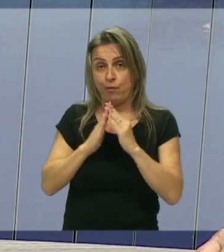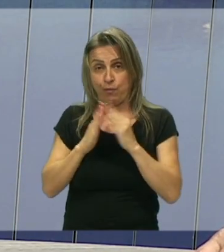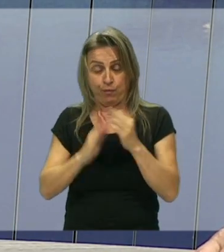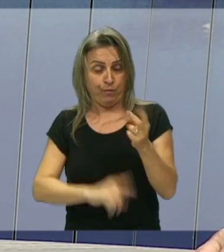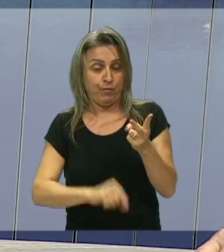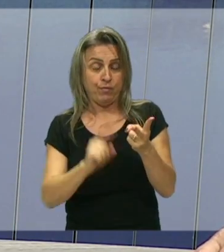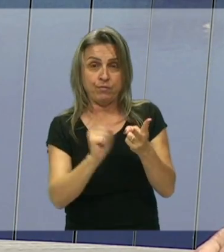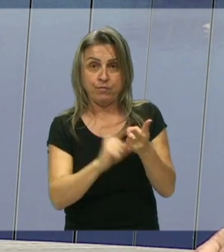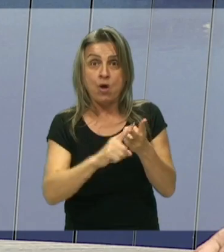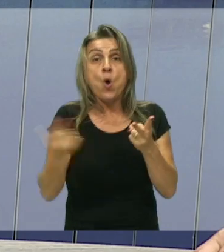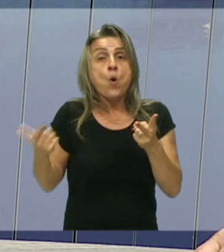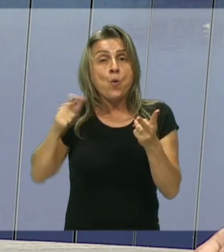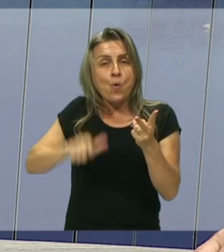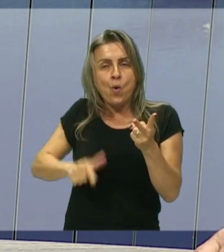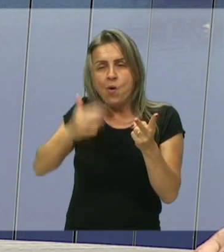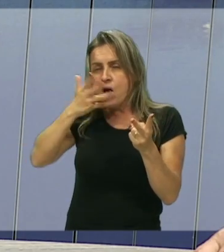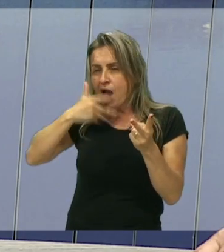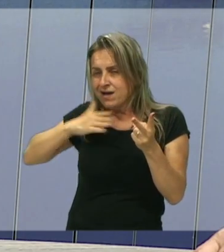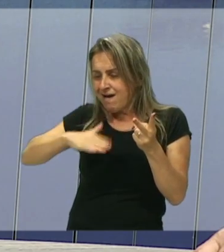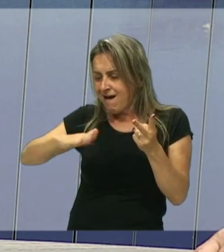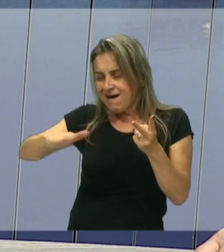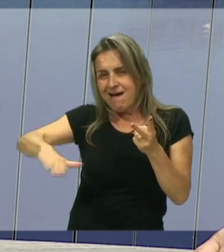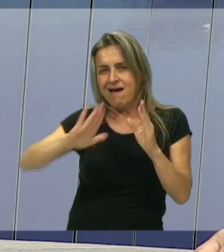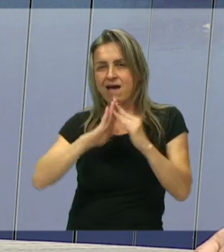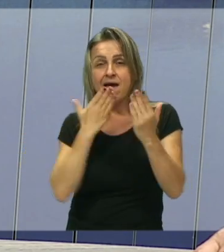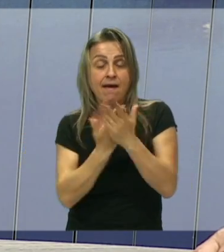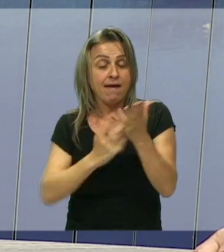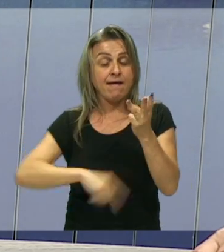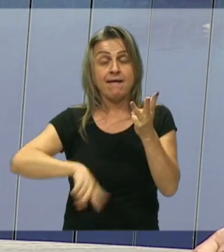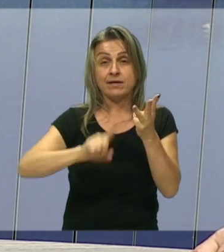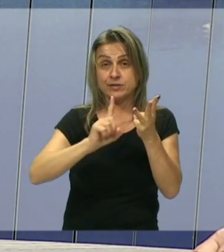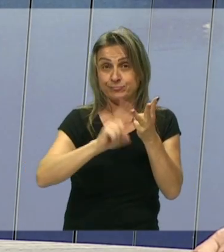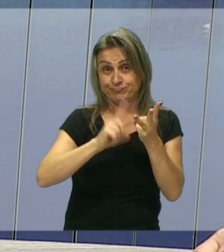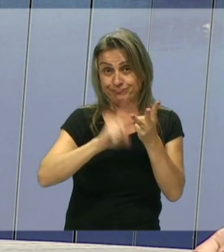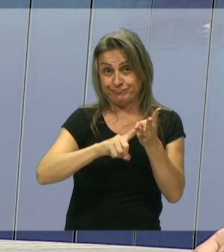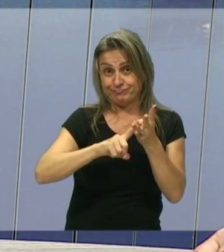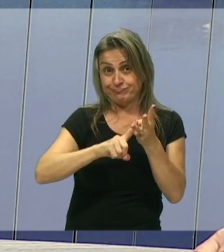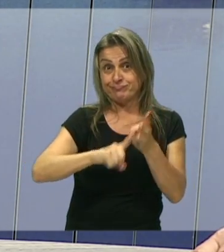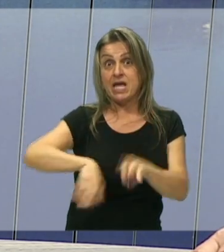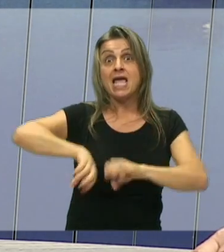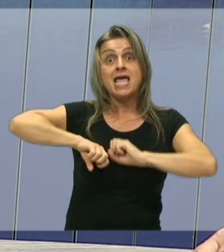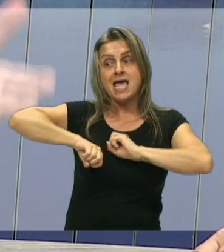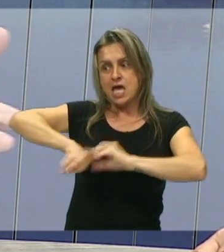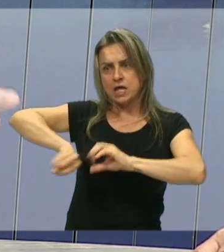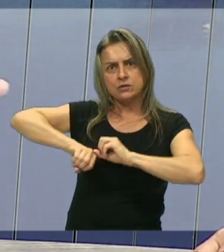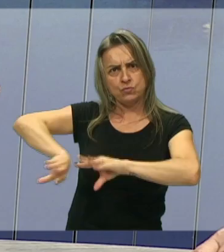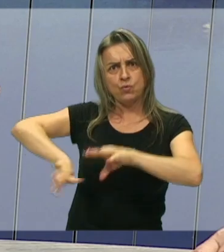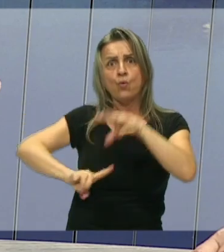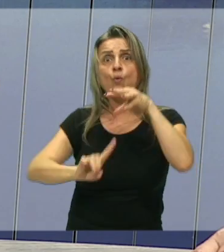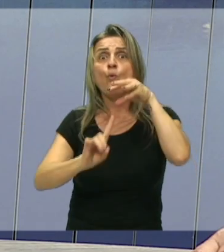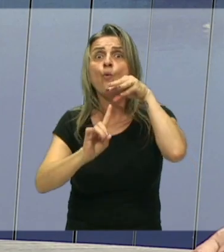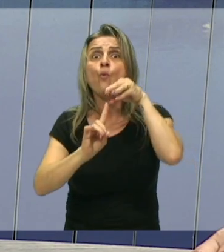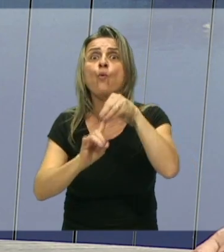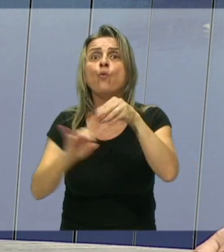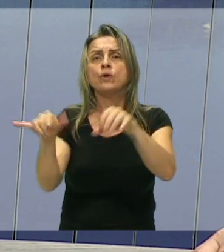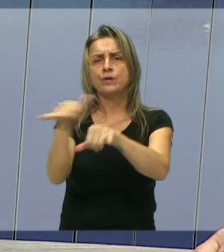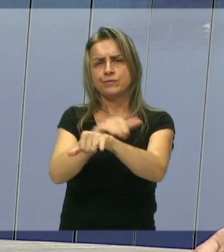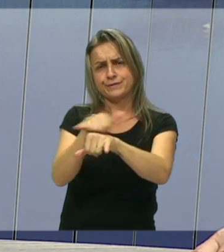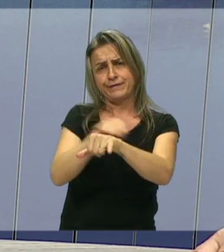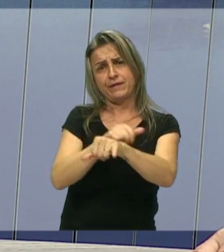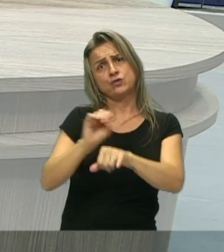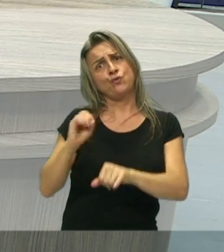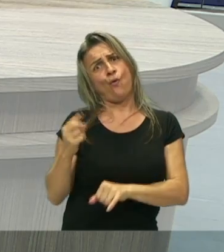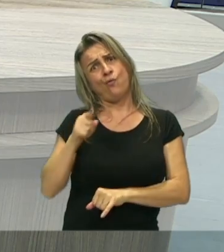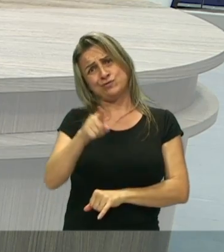crianças na escola. Vamos lembrar que educação é o único jeito, a não ser que você case com alguém